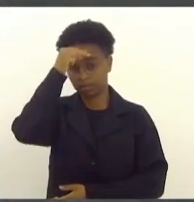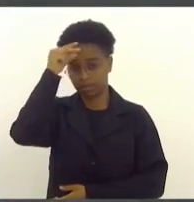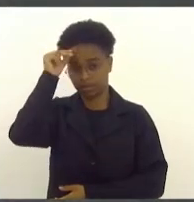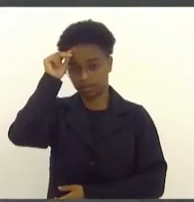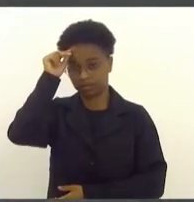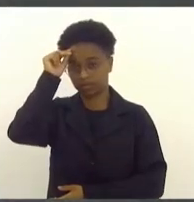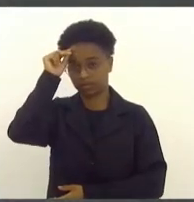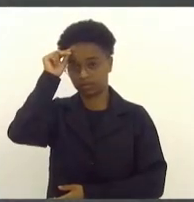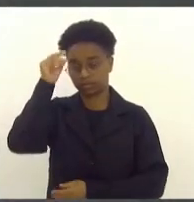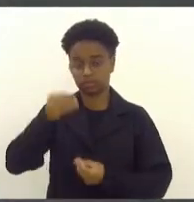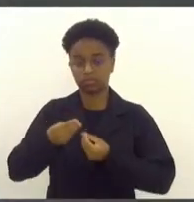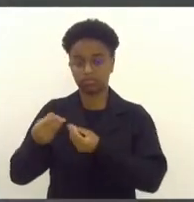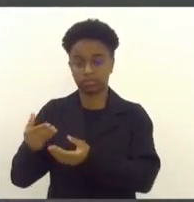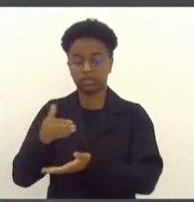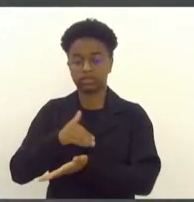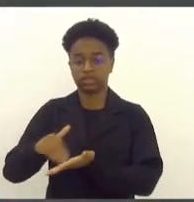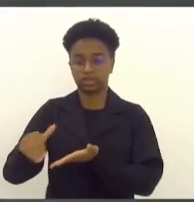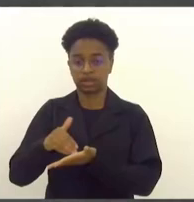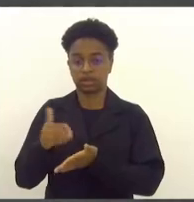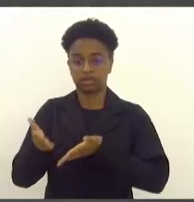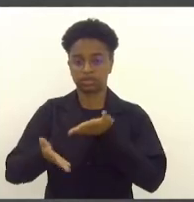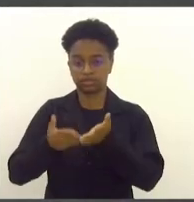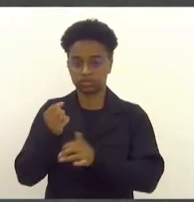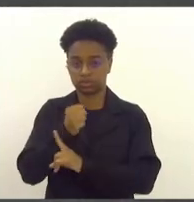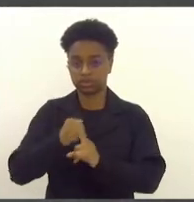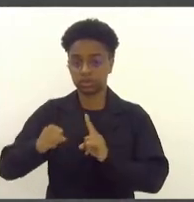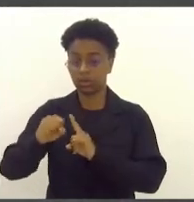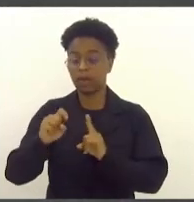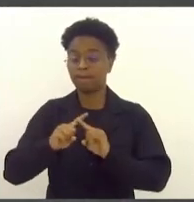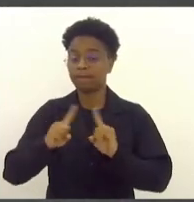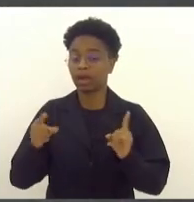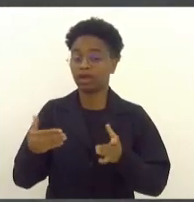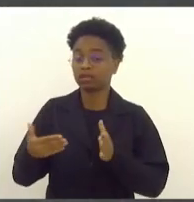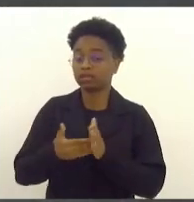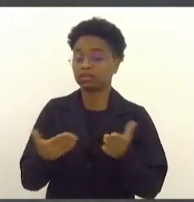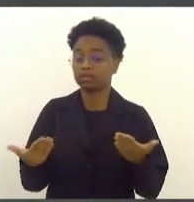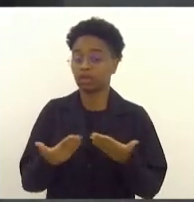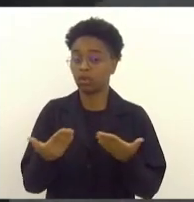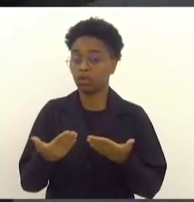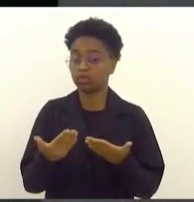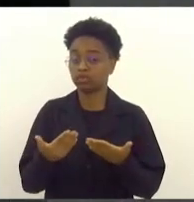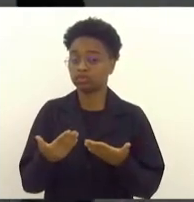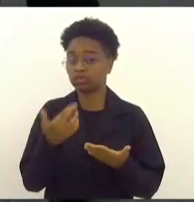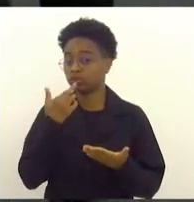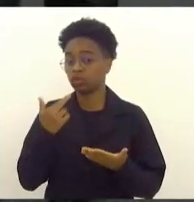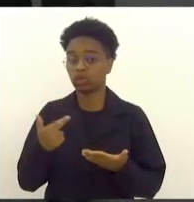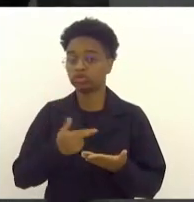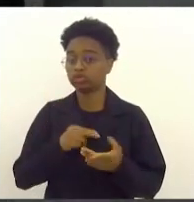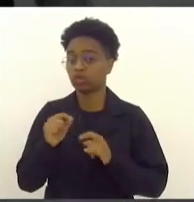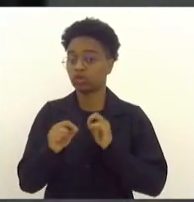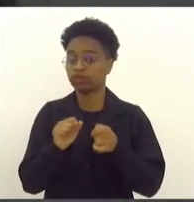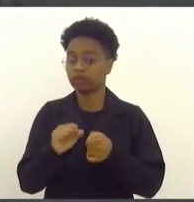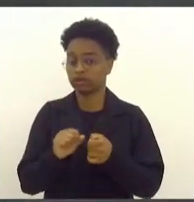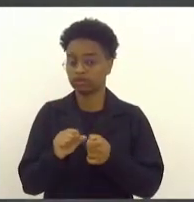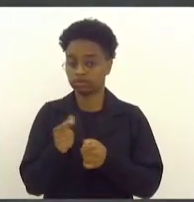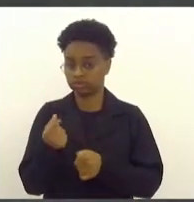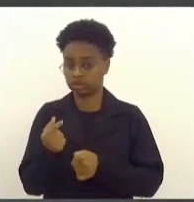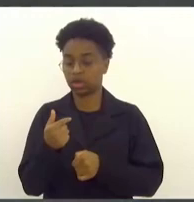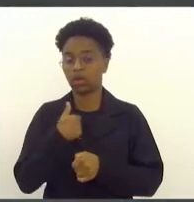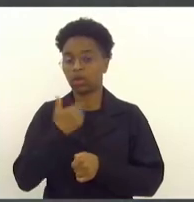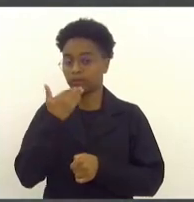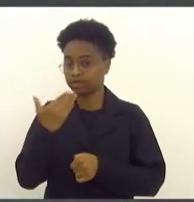a Secretaria de Assistência Social e até hoje ele não prestou contas eu já Criei um requerimento de informações